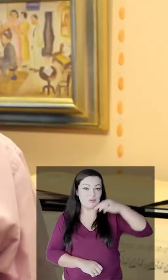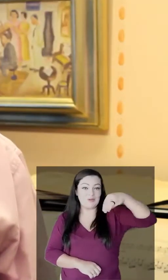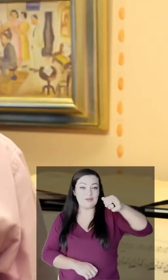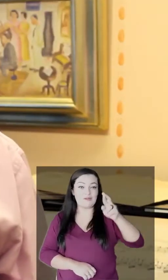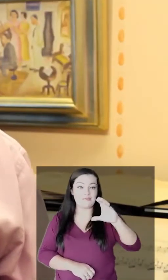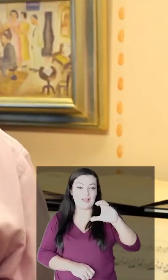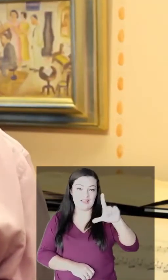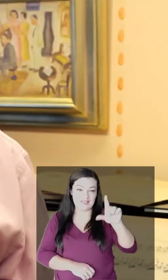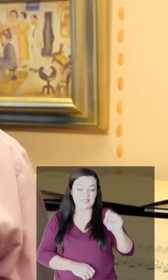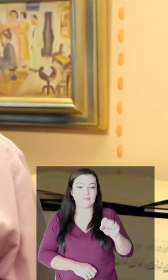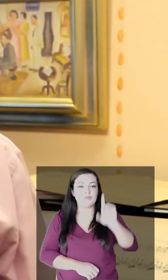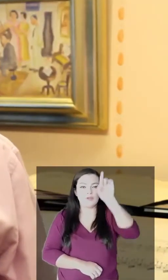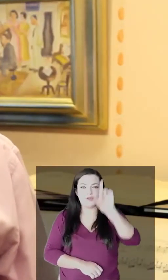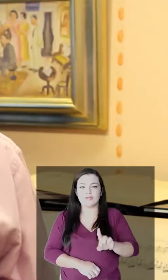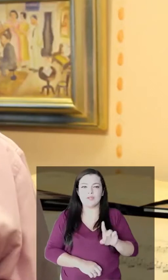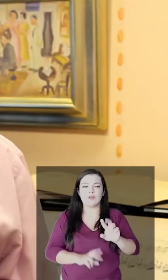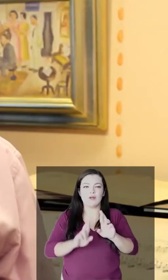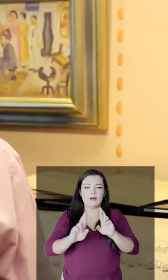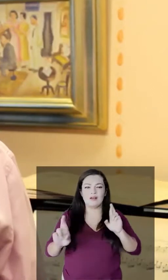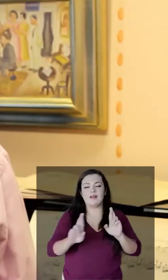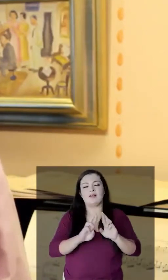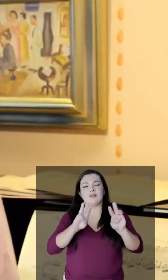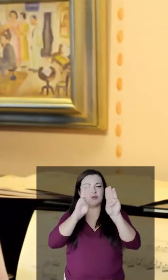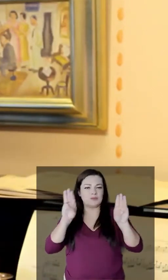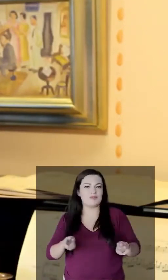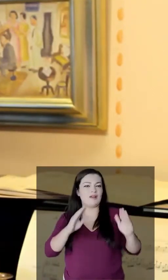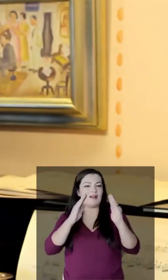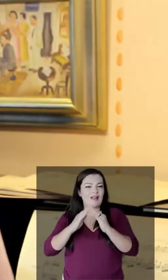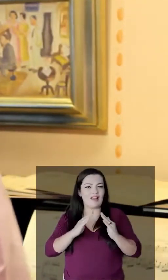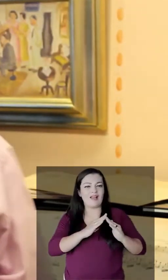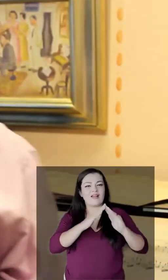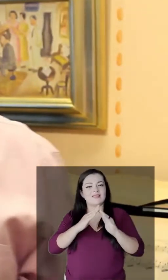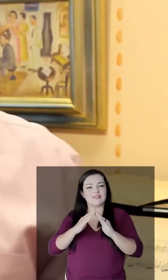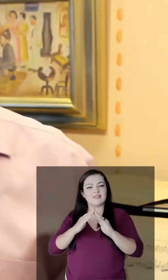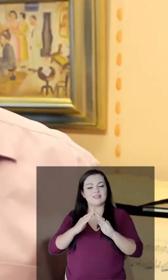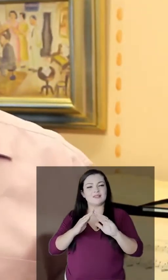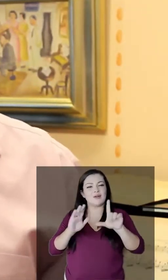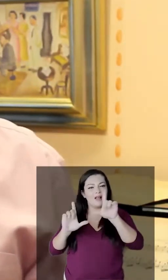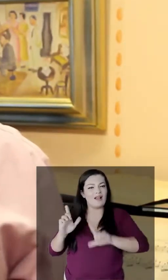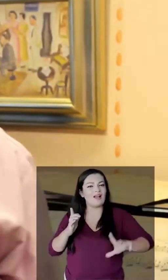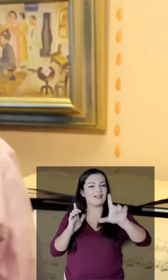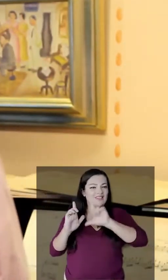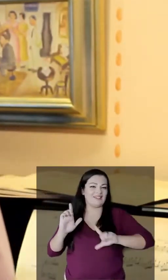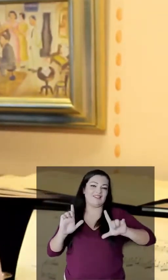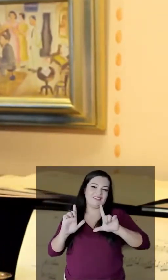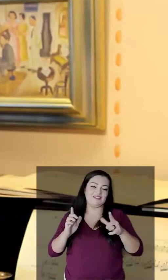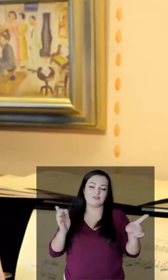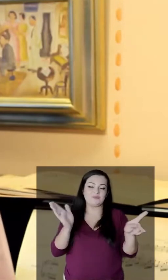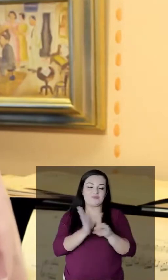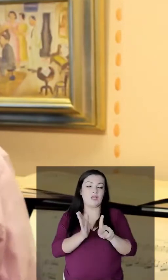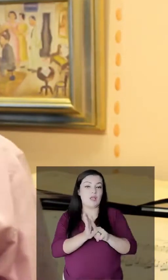Olá, eu sou Marcelo Tapia, diretor da Rede de Museus Casas Literários de São Paulo. Estamos aqui na Casa Mário de